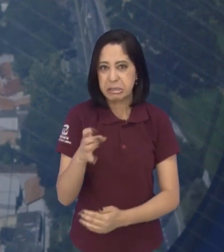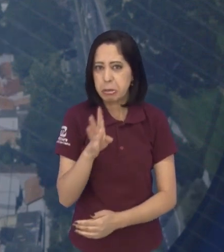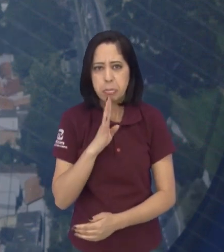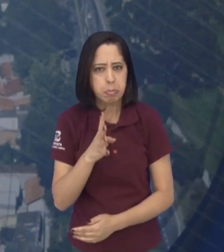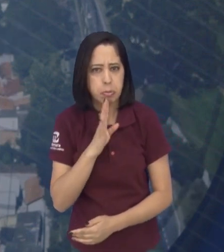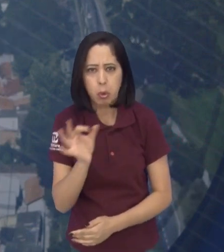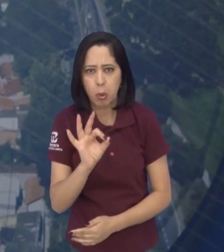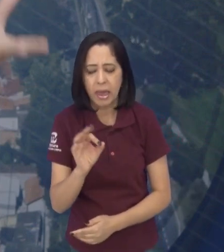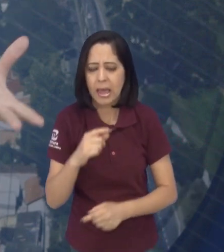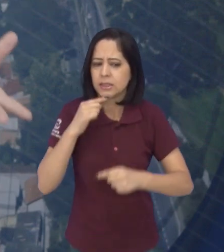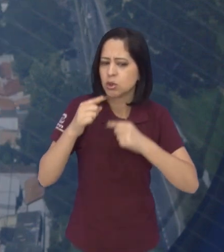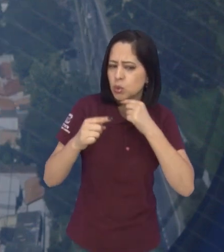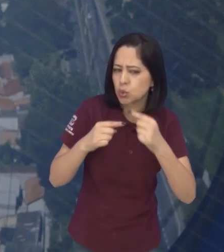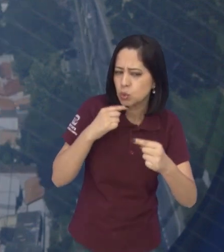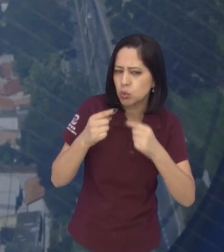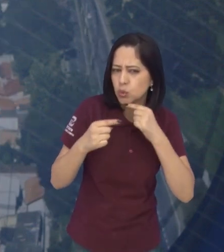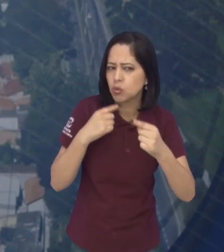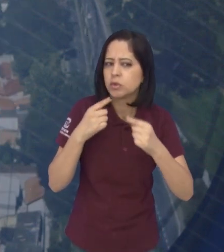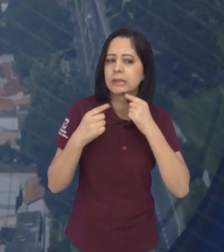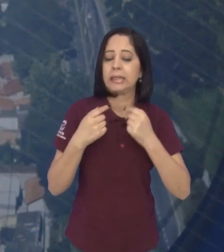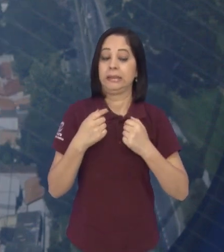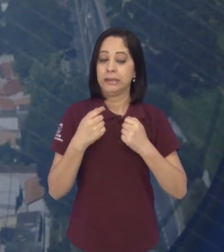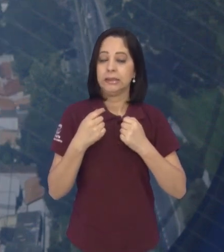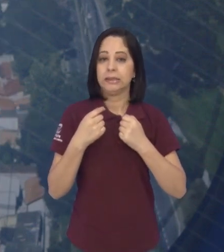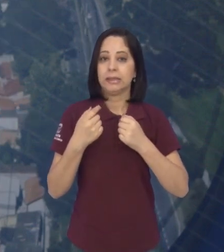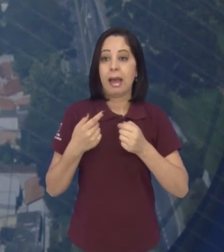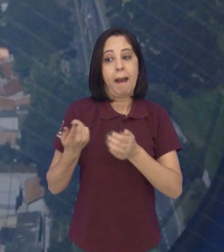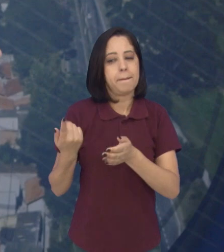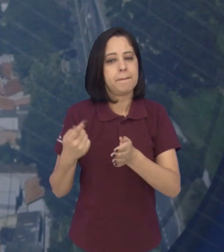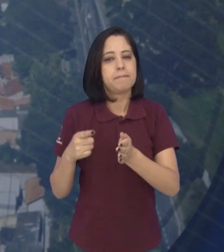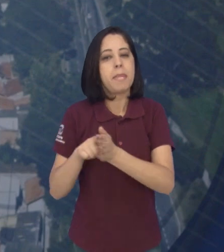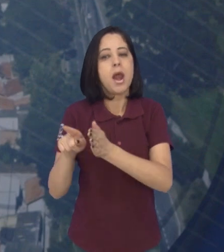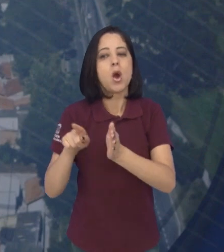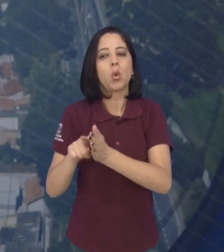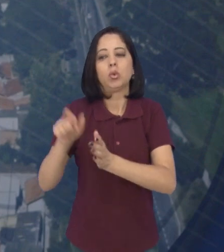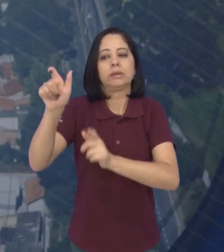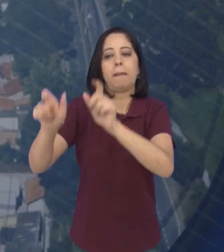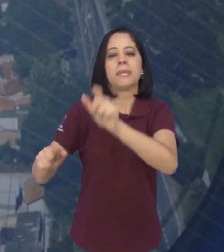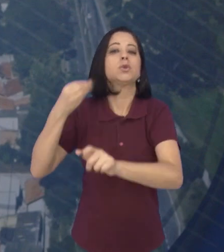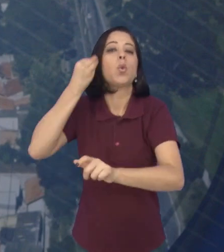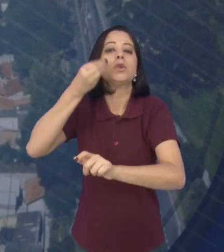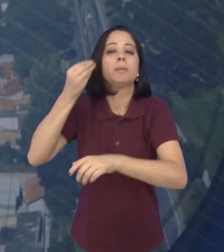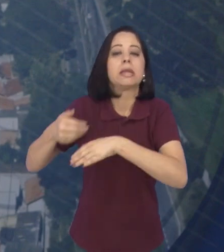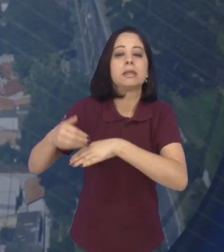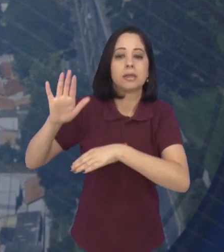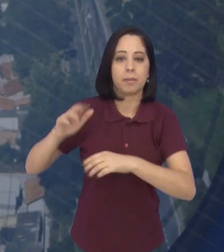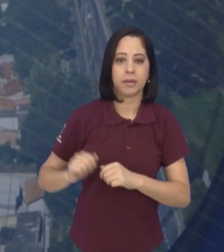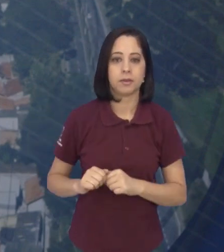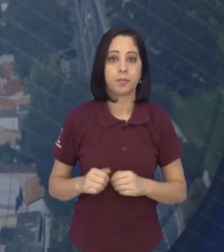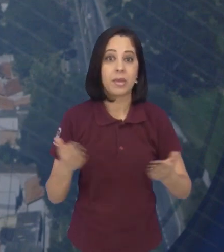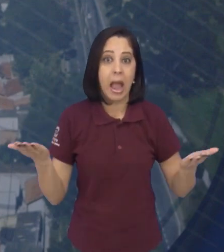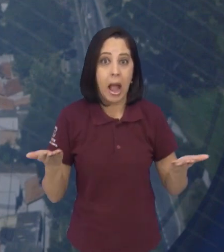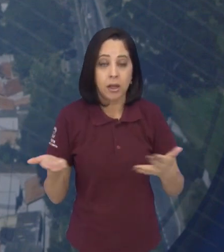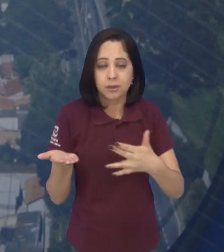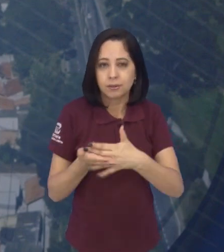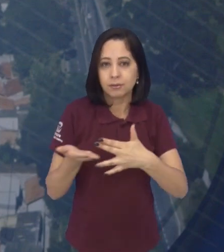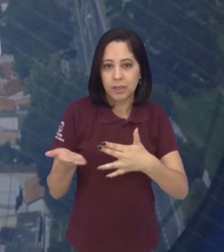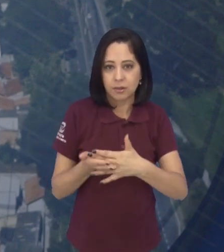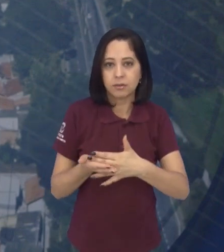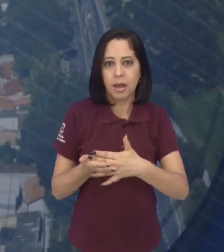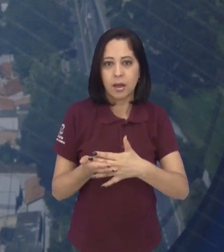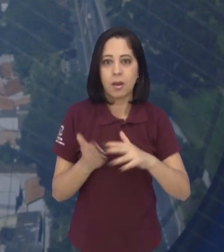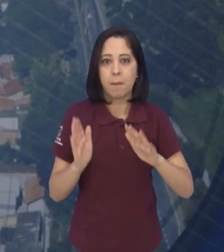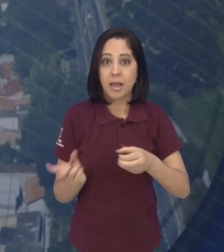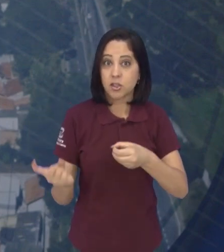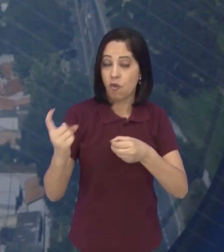alguma dúvida, procurar ajuda de alguém que, de repente, tenha mais experiência. Bom, a gente vai para um rápido break agora, daqui a